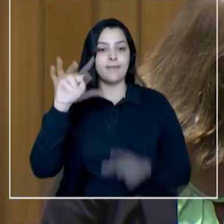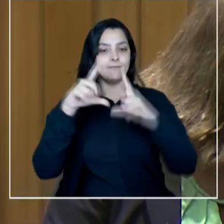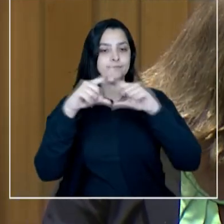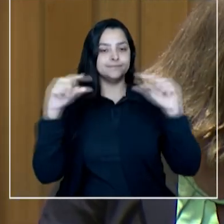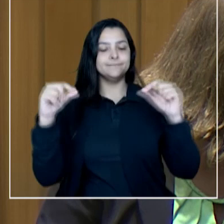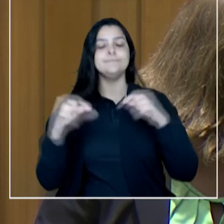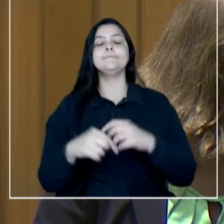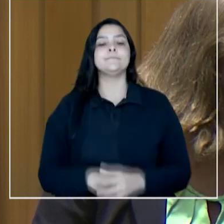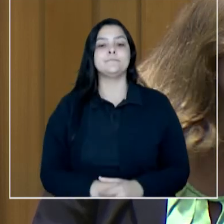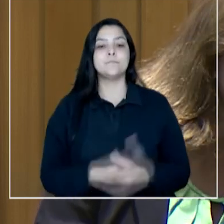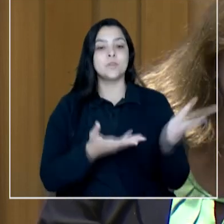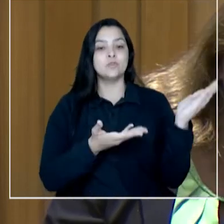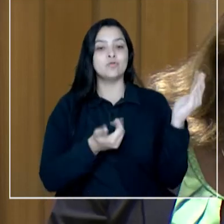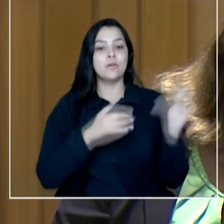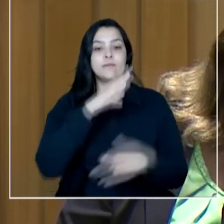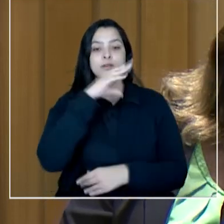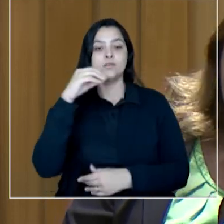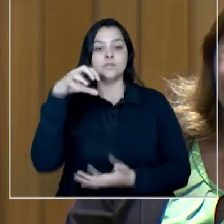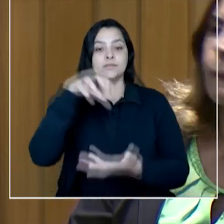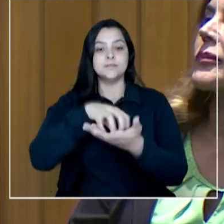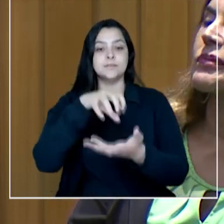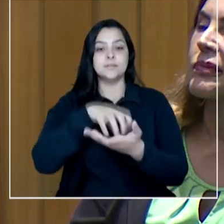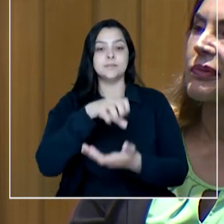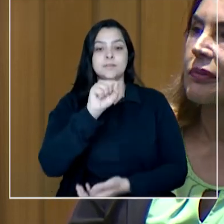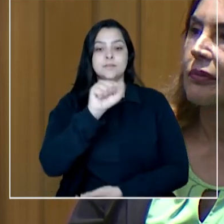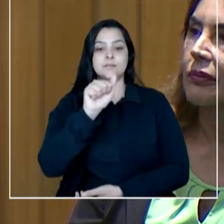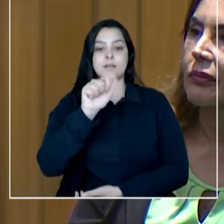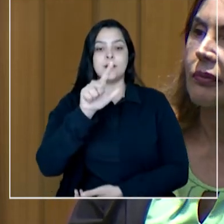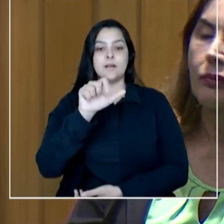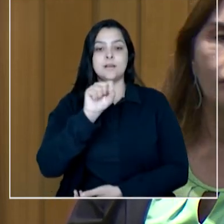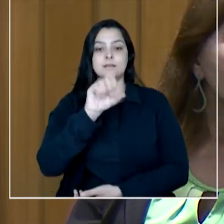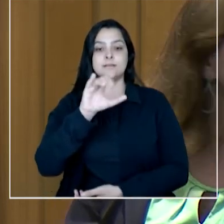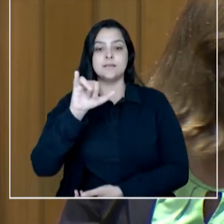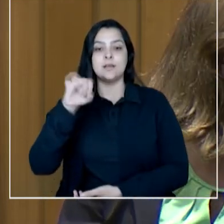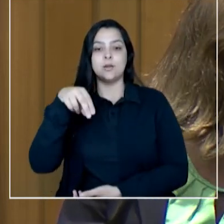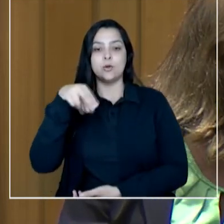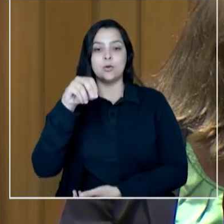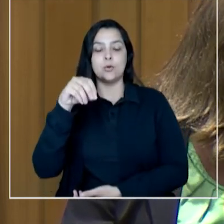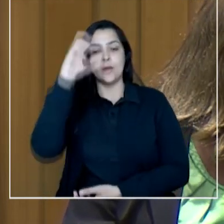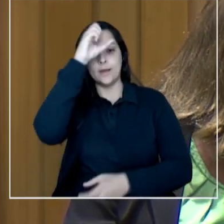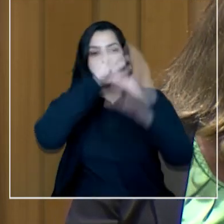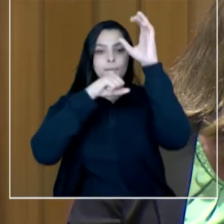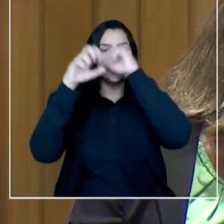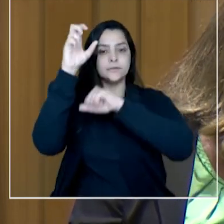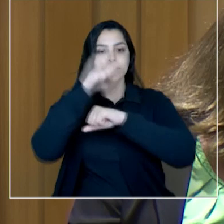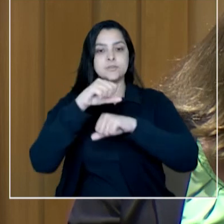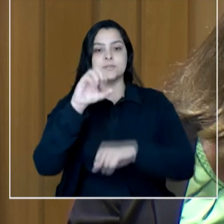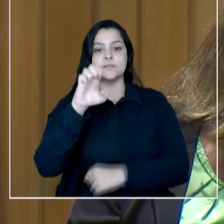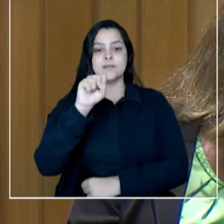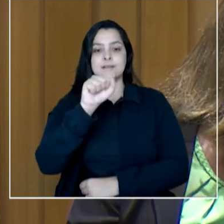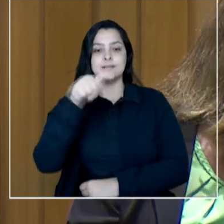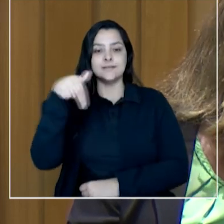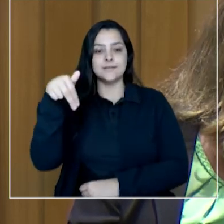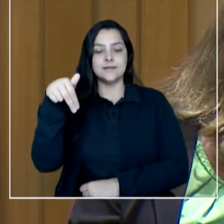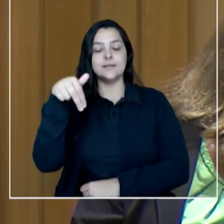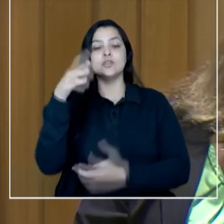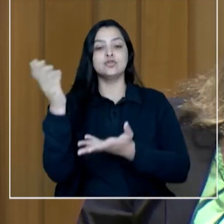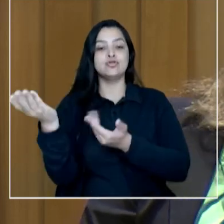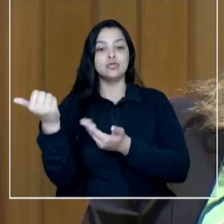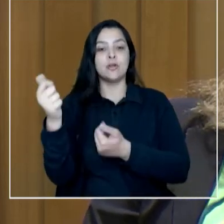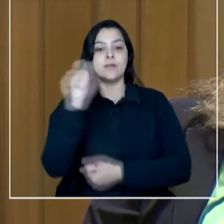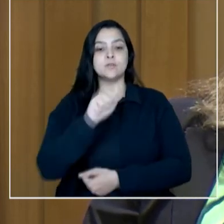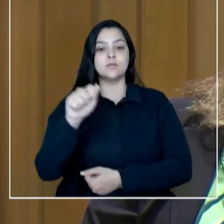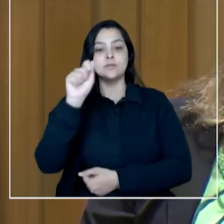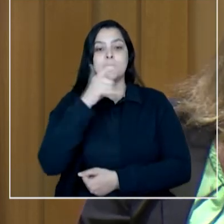jovens adolescentes do Centro Salesiano do Aprendiz, CESAM, dos jovens da Associação de